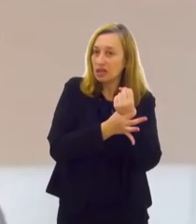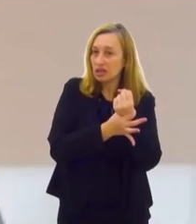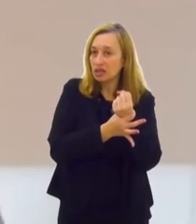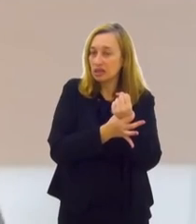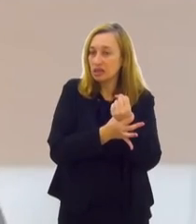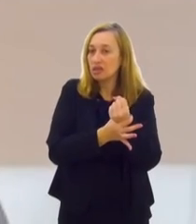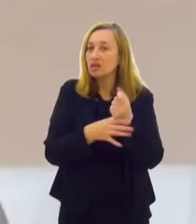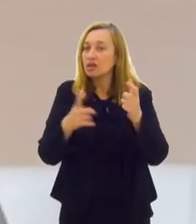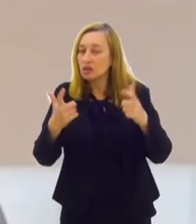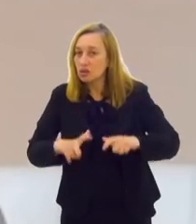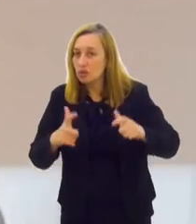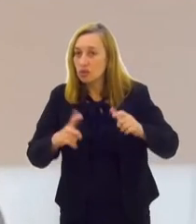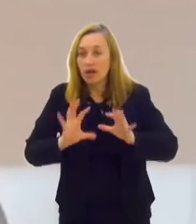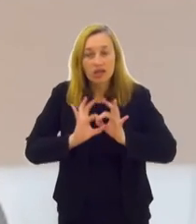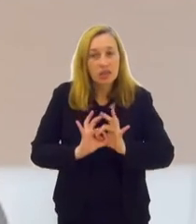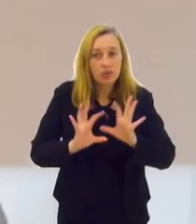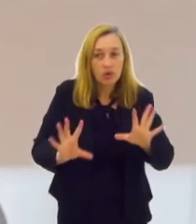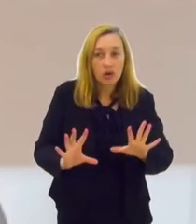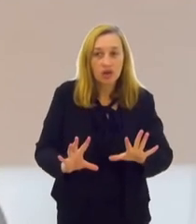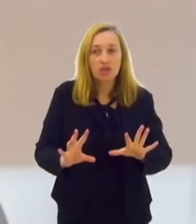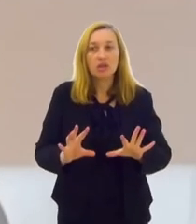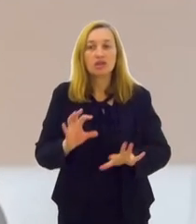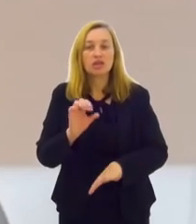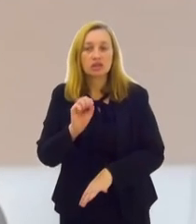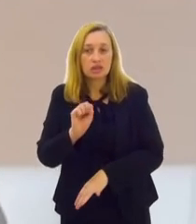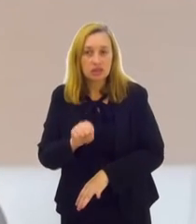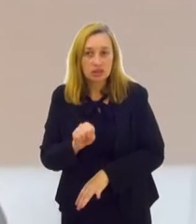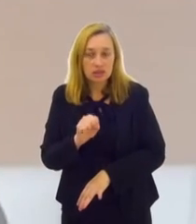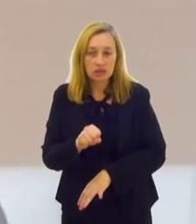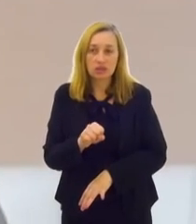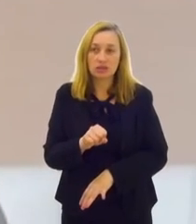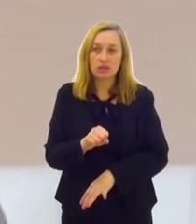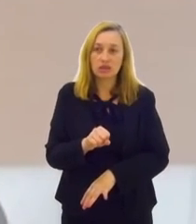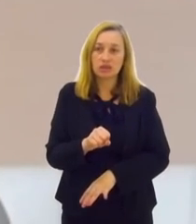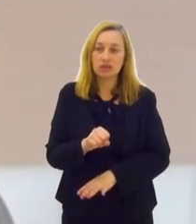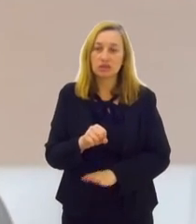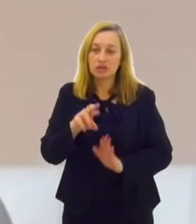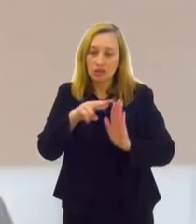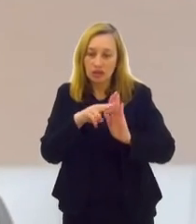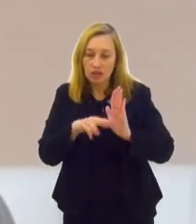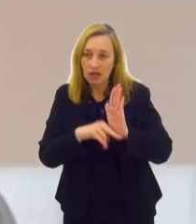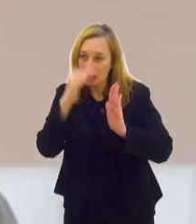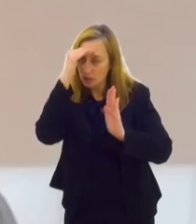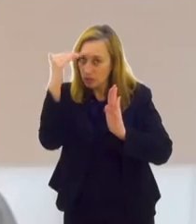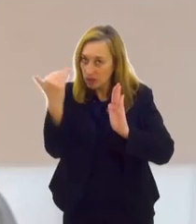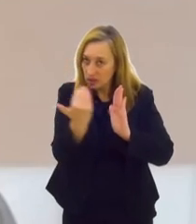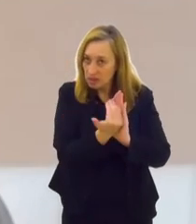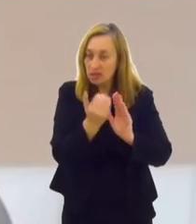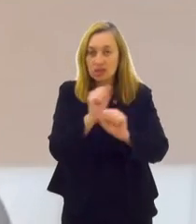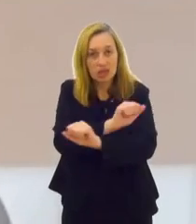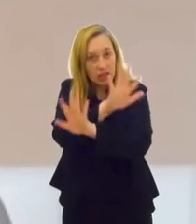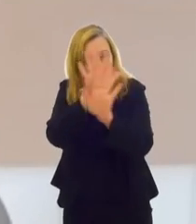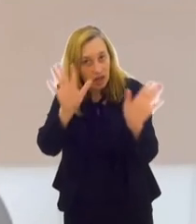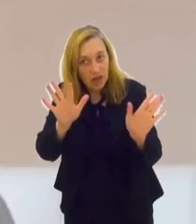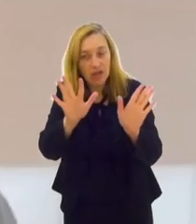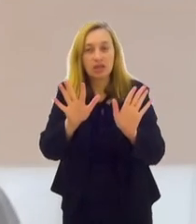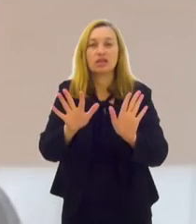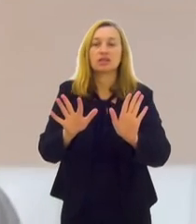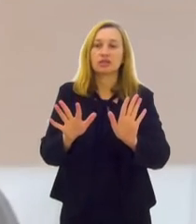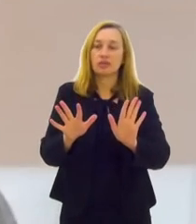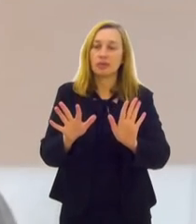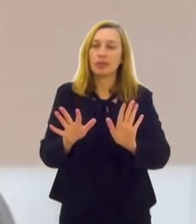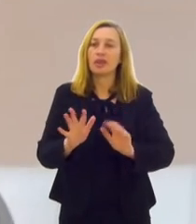assegurar que o ambiente democrático vai sim se pautar por regras claras,